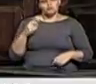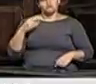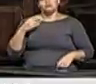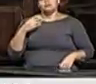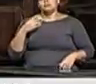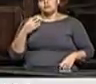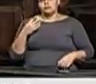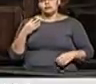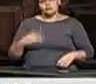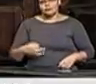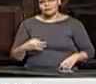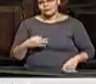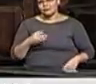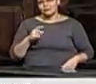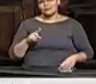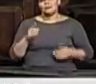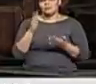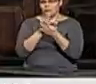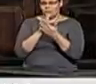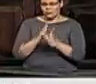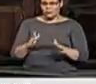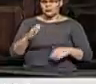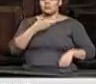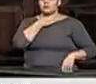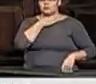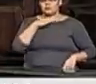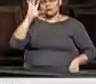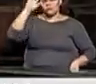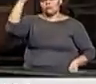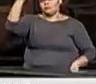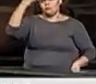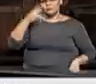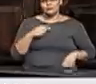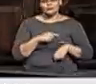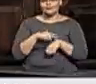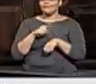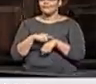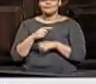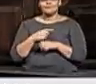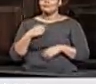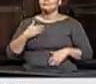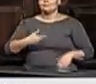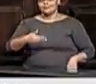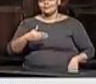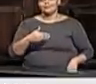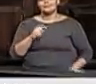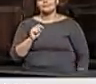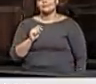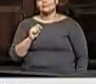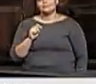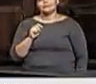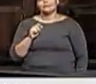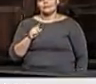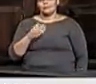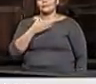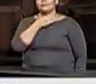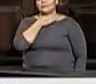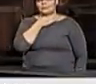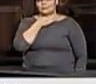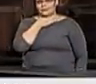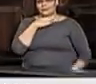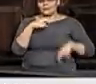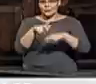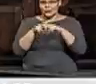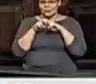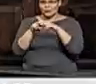contundente para debelar a crise. Durante muito tempo, ele atribuiu parte da crise